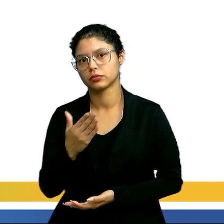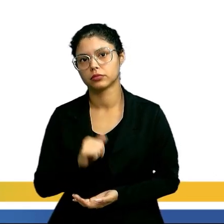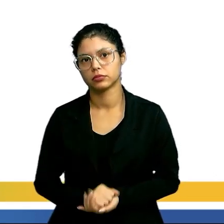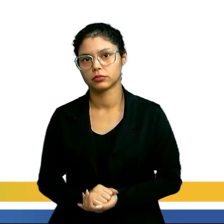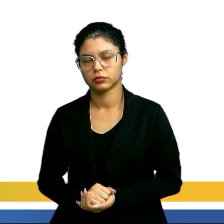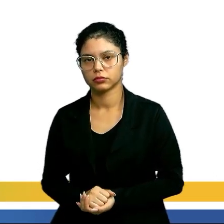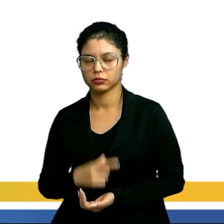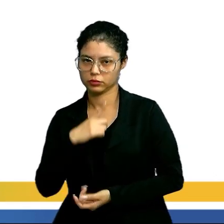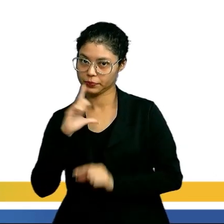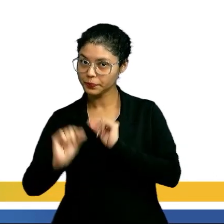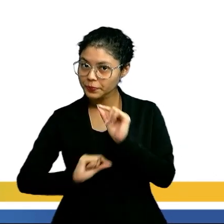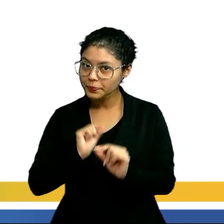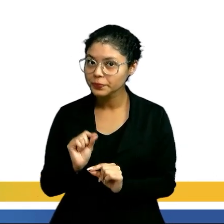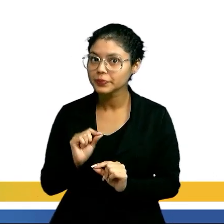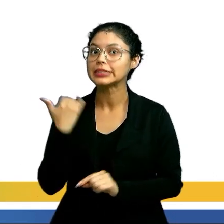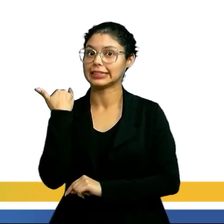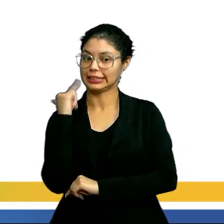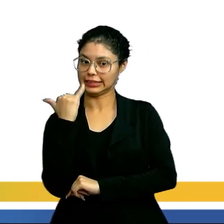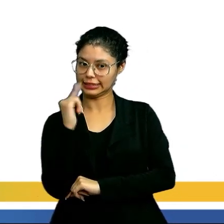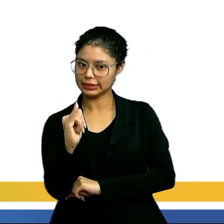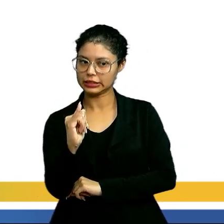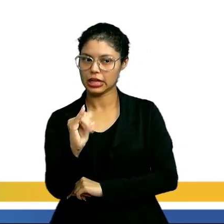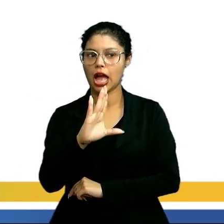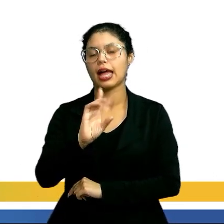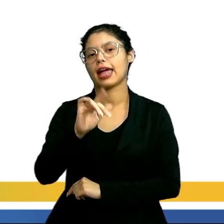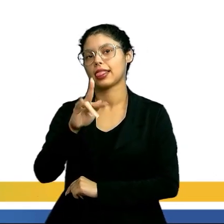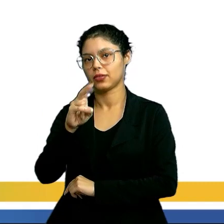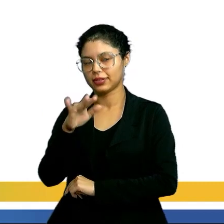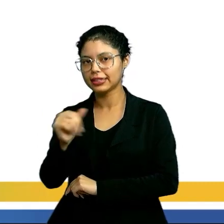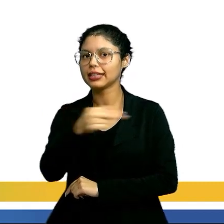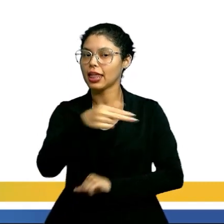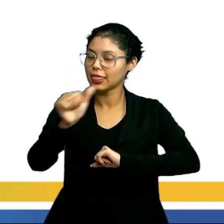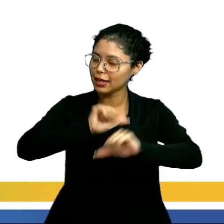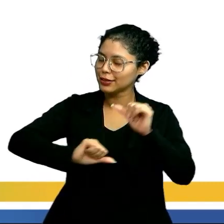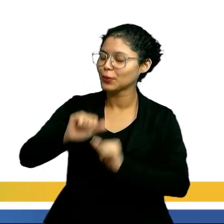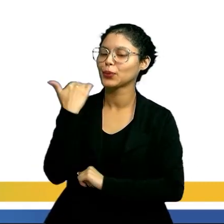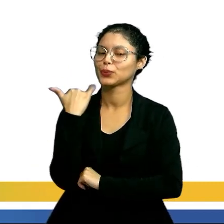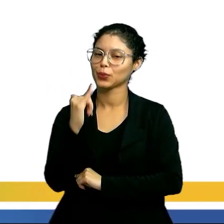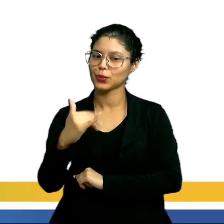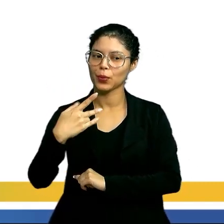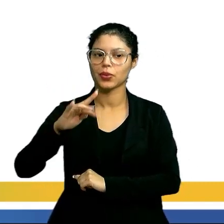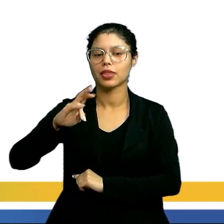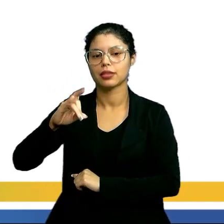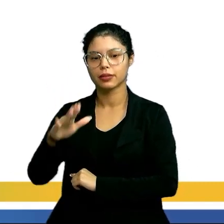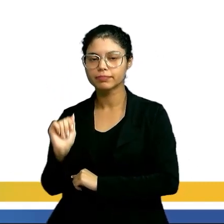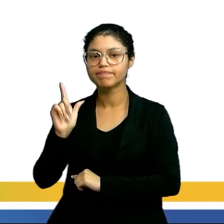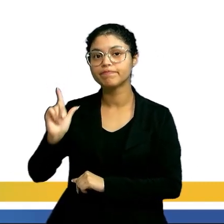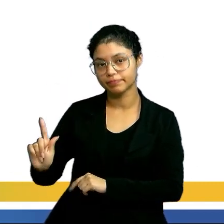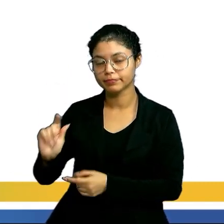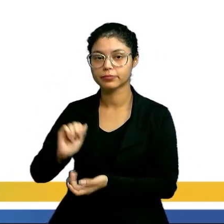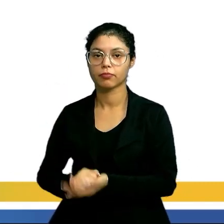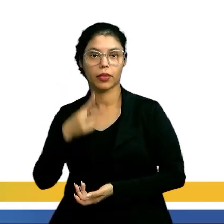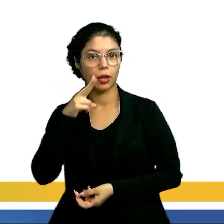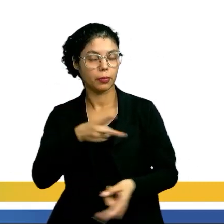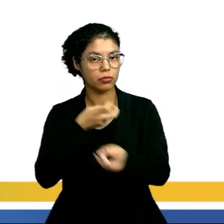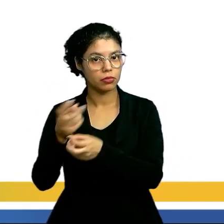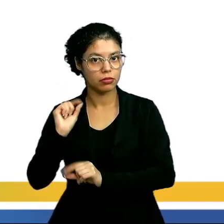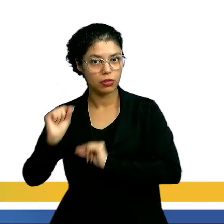ao quadrado dividido por 2. E assim podemos calcular a nossa energia cinética. A energia